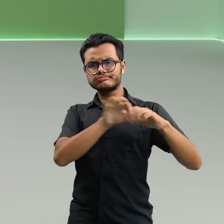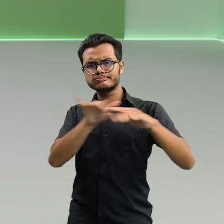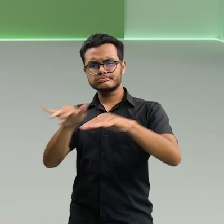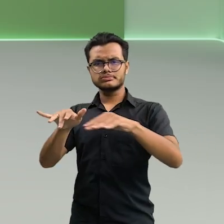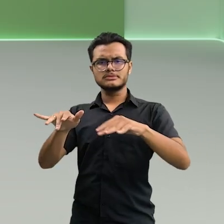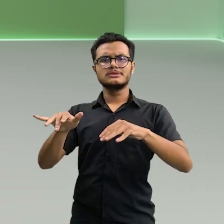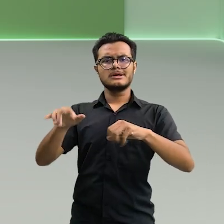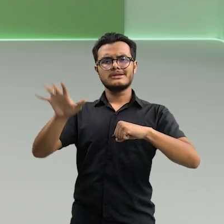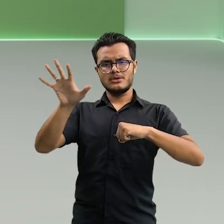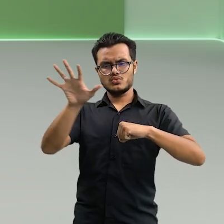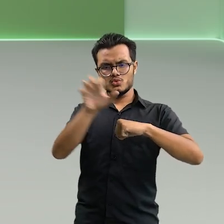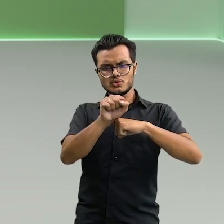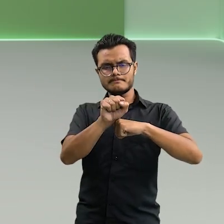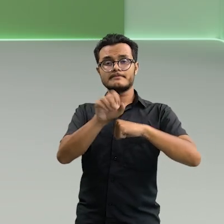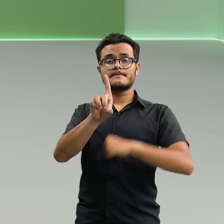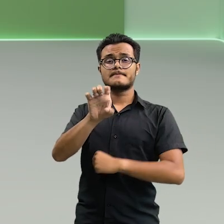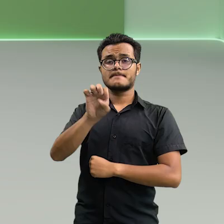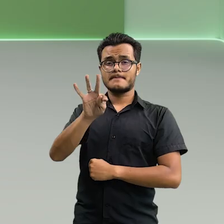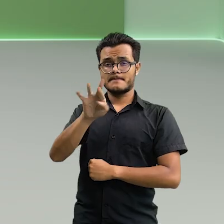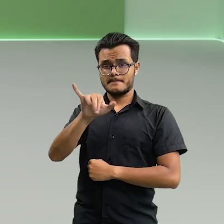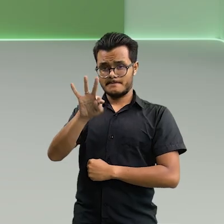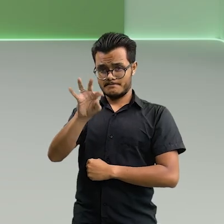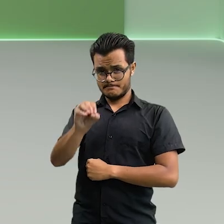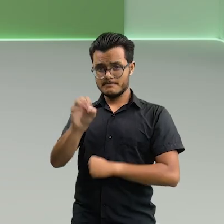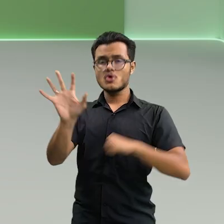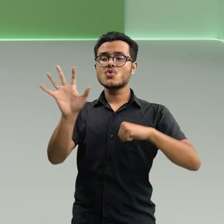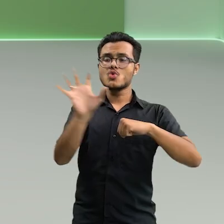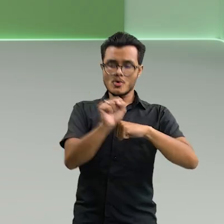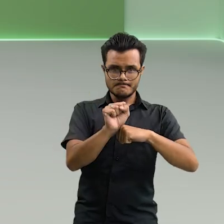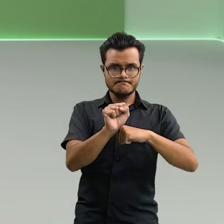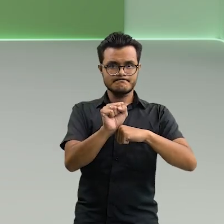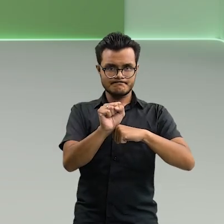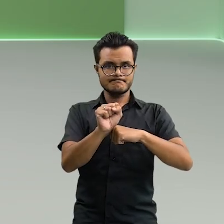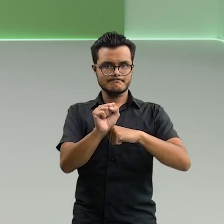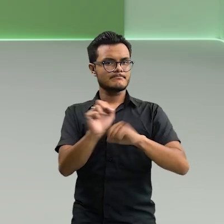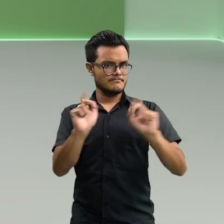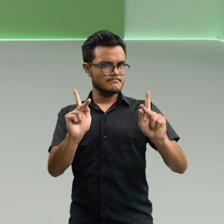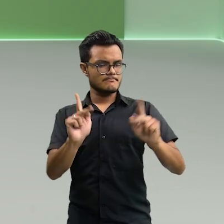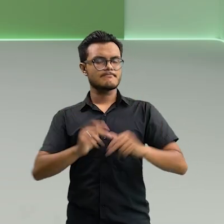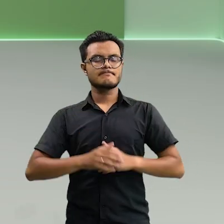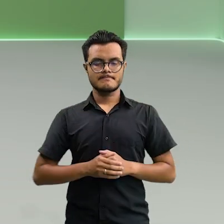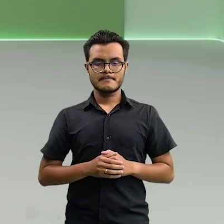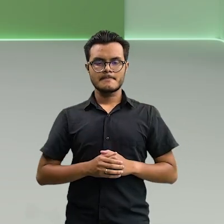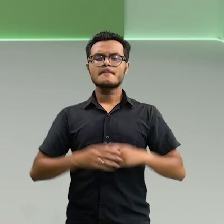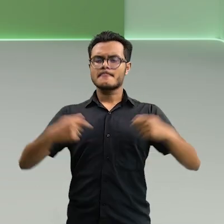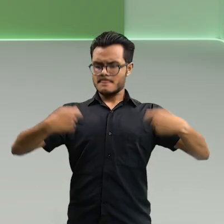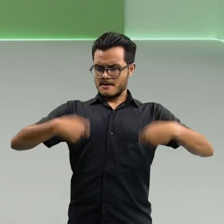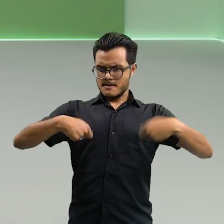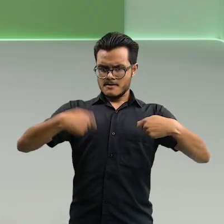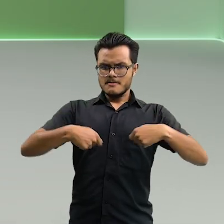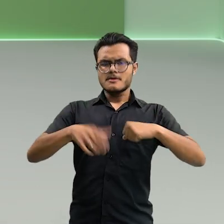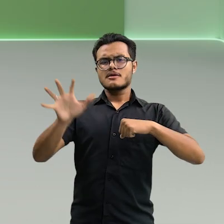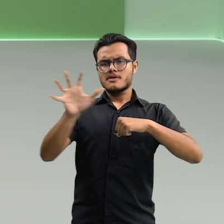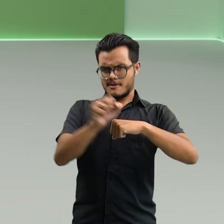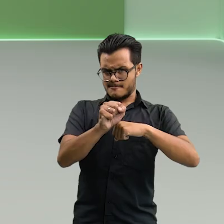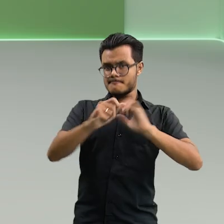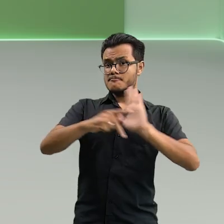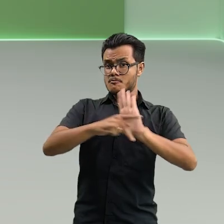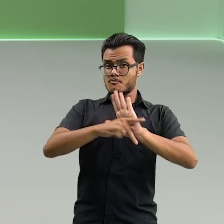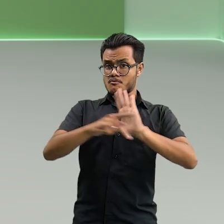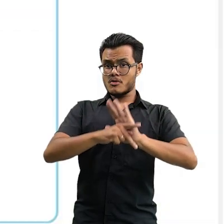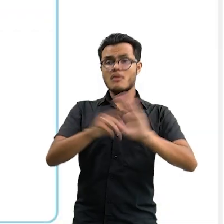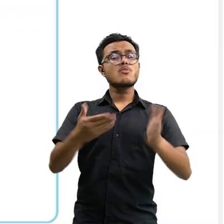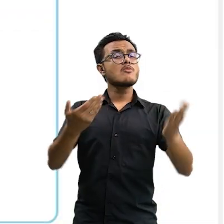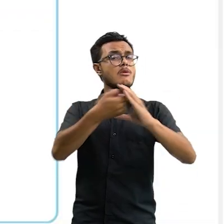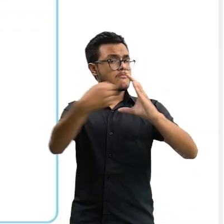receber é o dendrito do neurônio seguinte. Mas para receber numa sinapse química, ele tem que ter ali um receptor específico para isso acontecer,